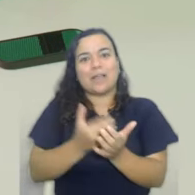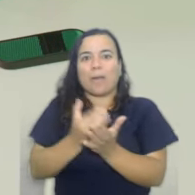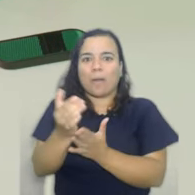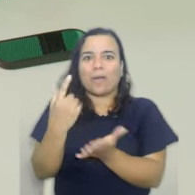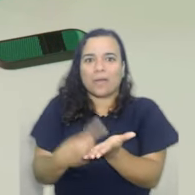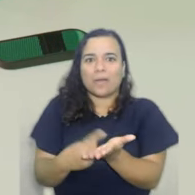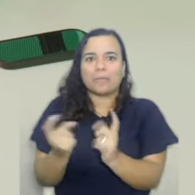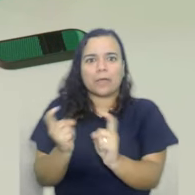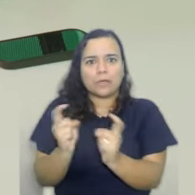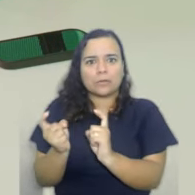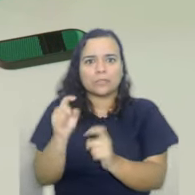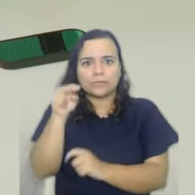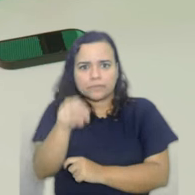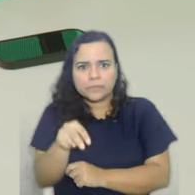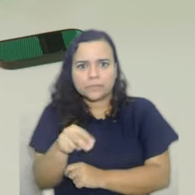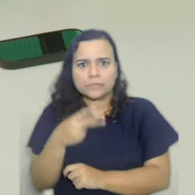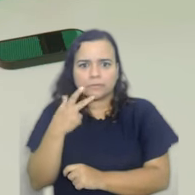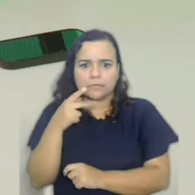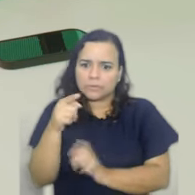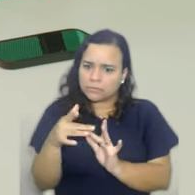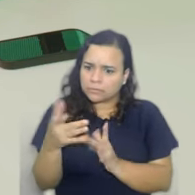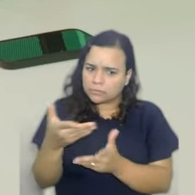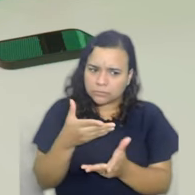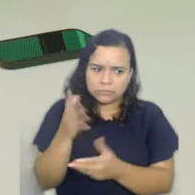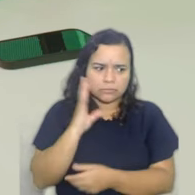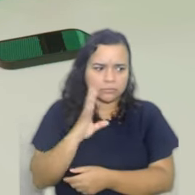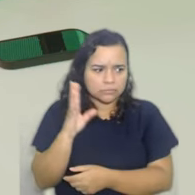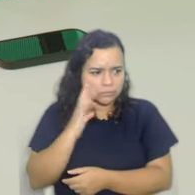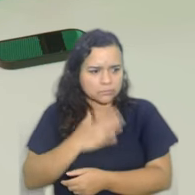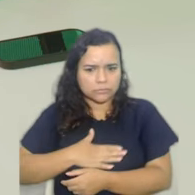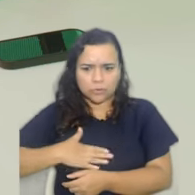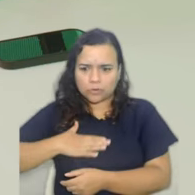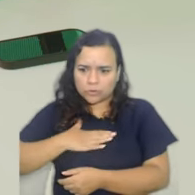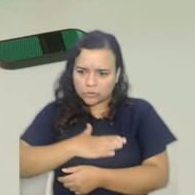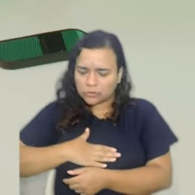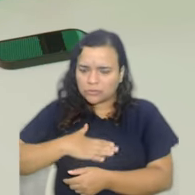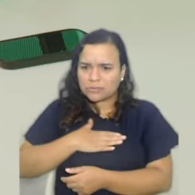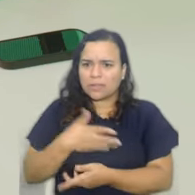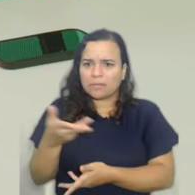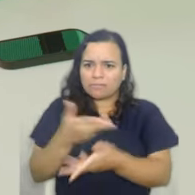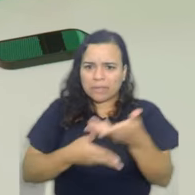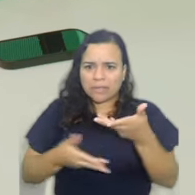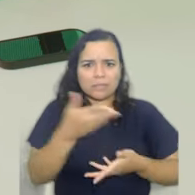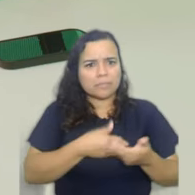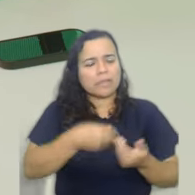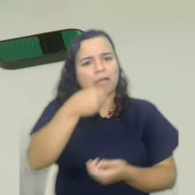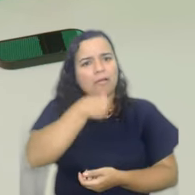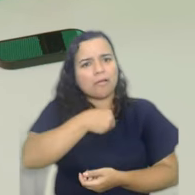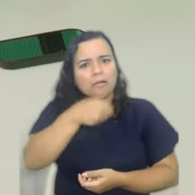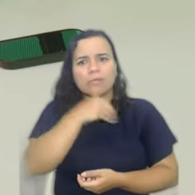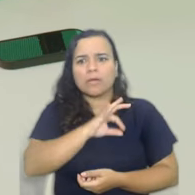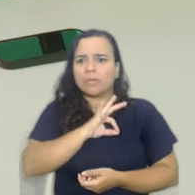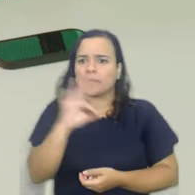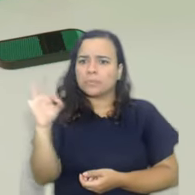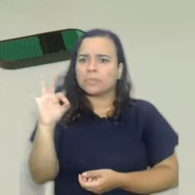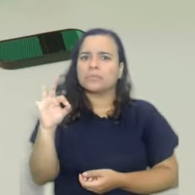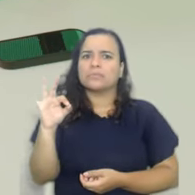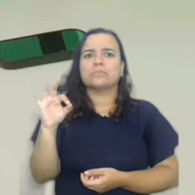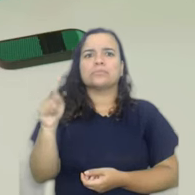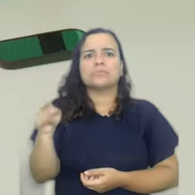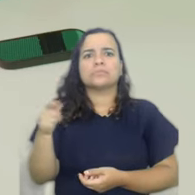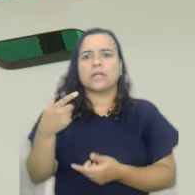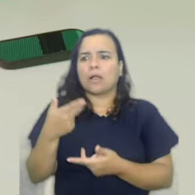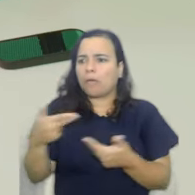eu vi e falei cara isso aqui é conexão Esse cluster é legal vou ver Gente vou ver oportunidade dores vou criar